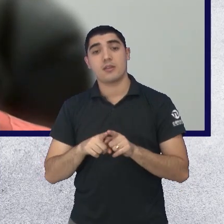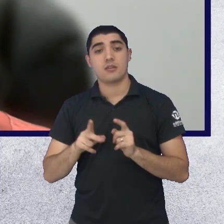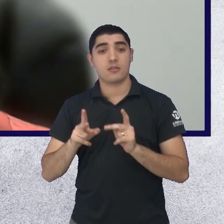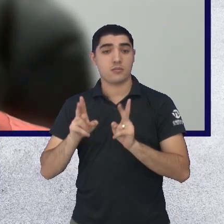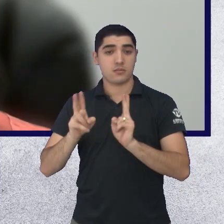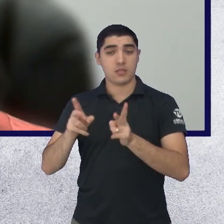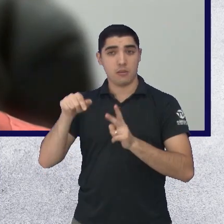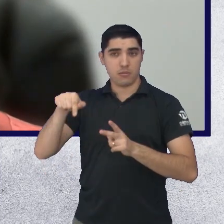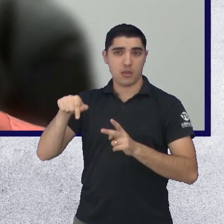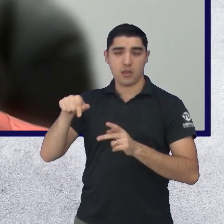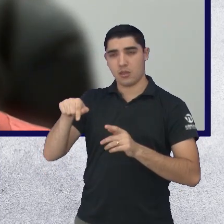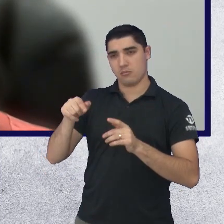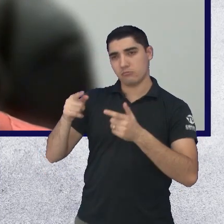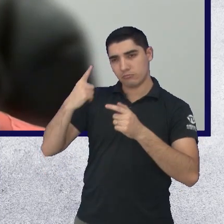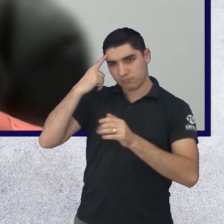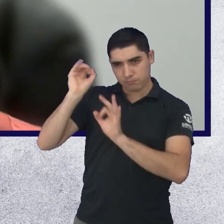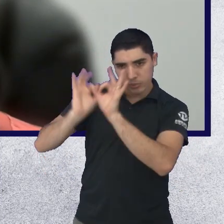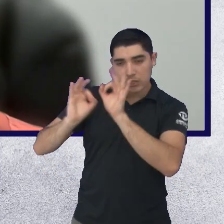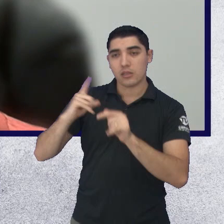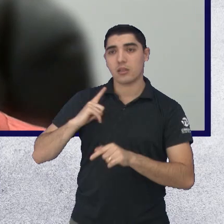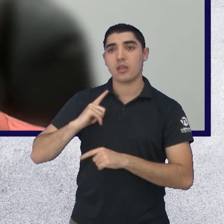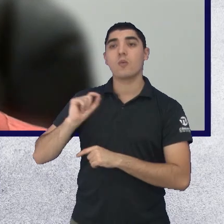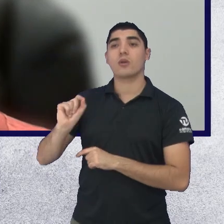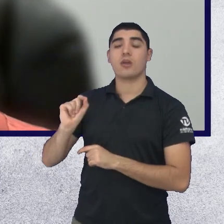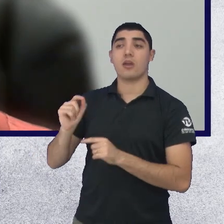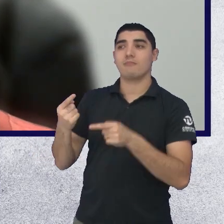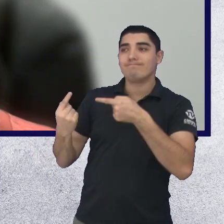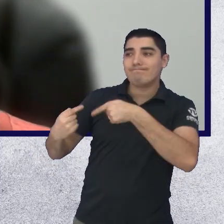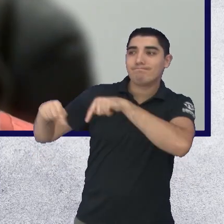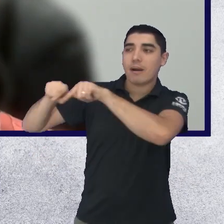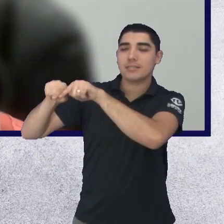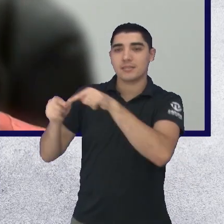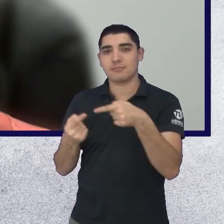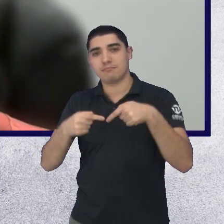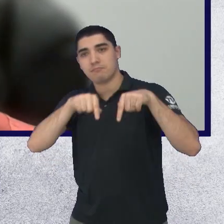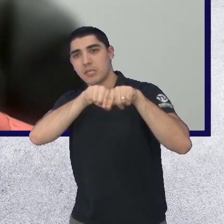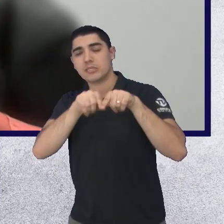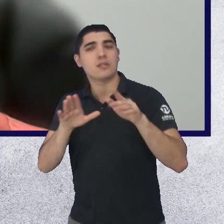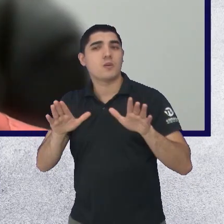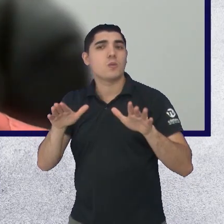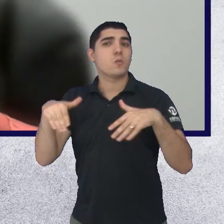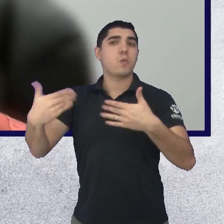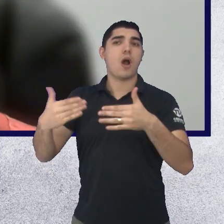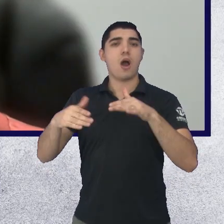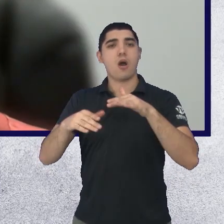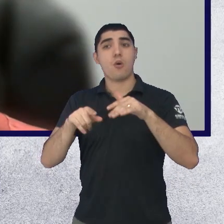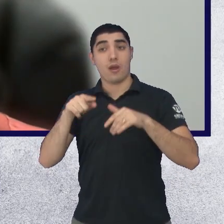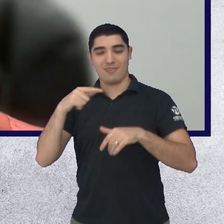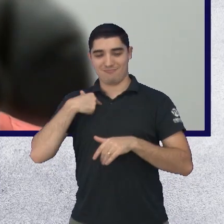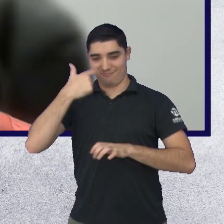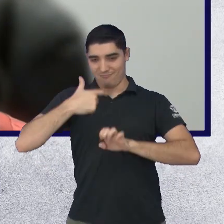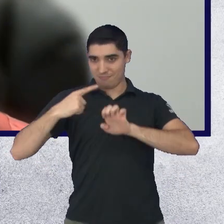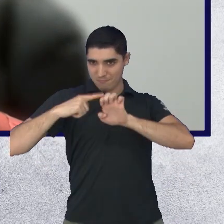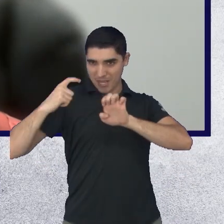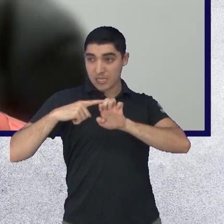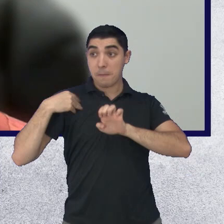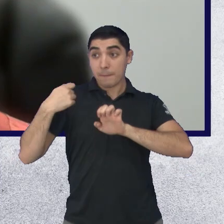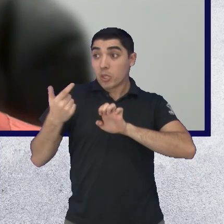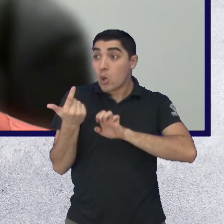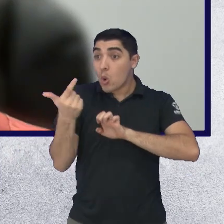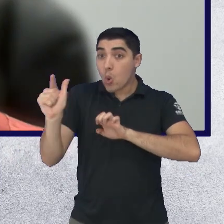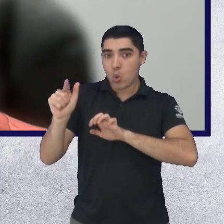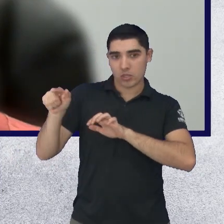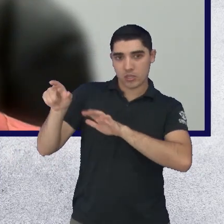dentro do plano de negócio do Canva, sobre parcerias. Então, quais são as parcerias que esse empresário vai buscar, né, dentro